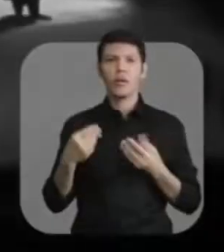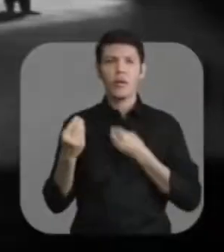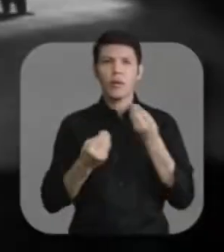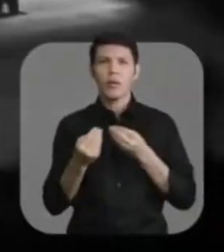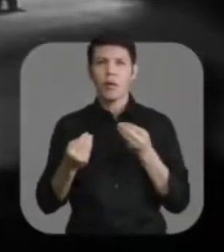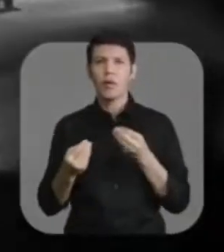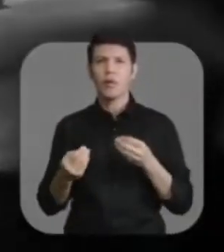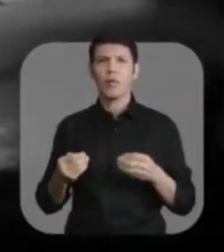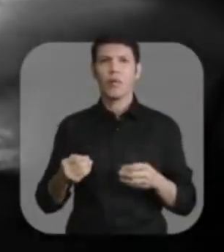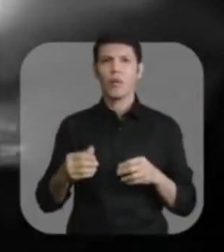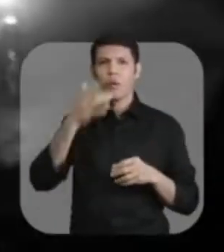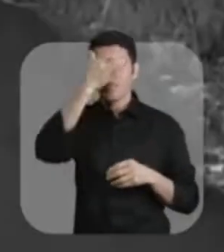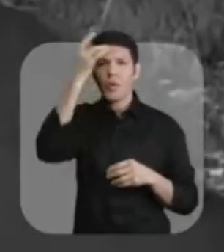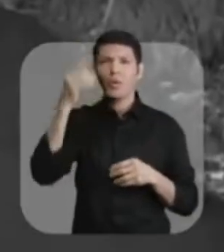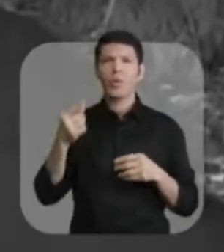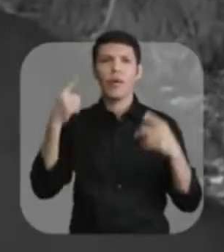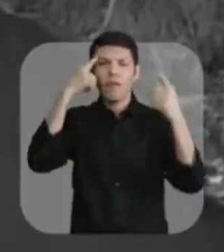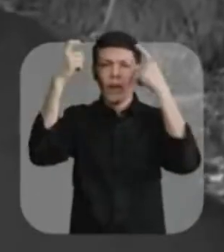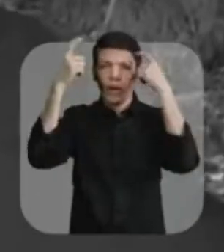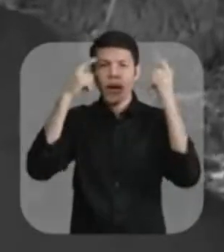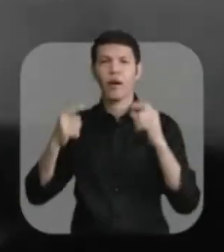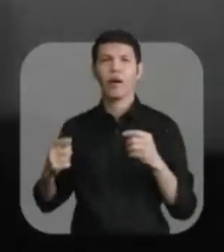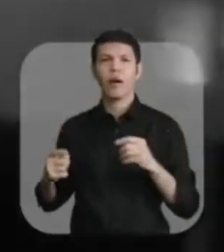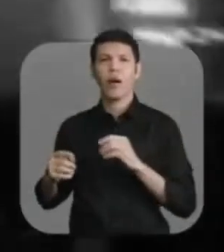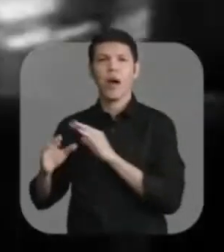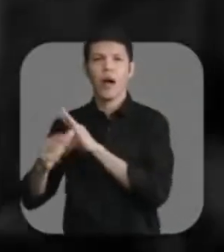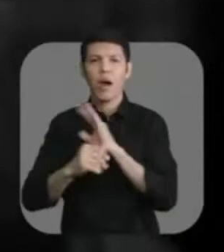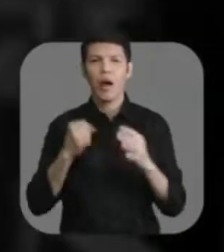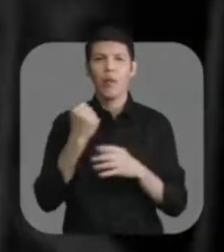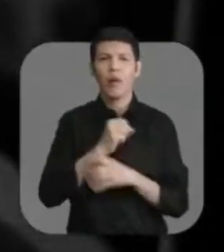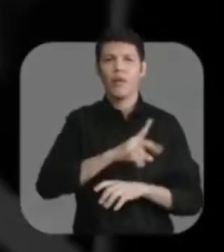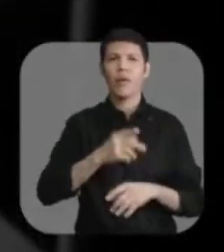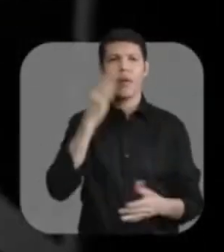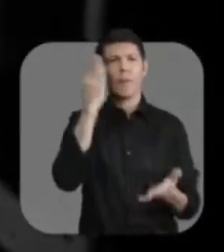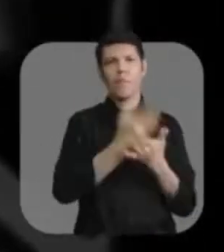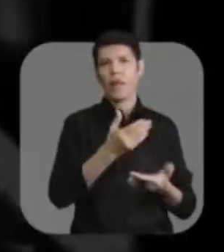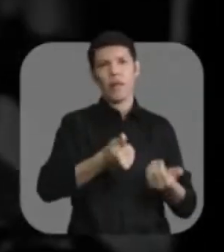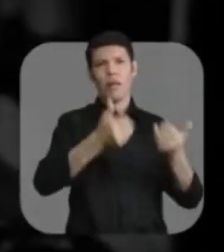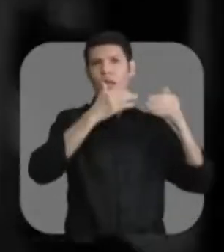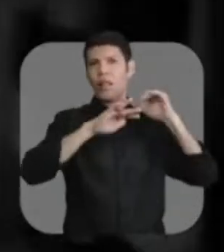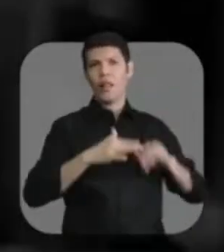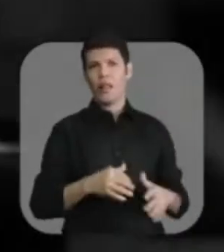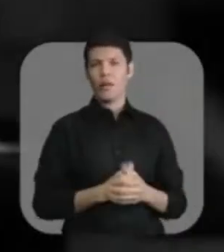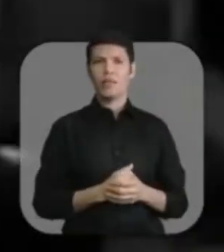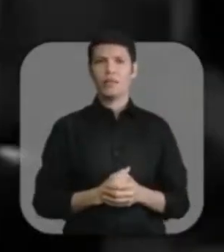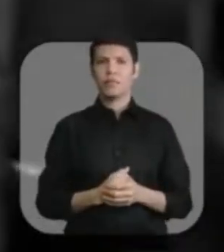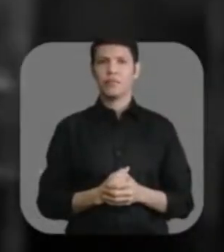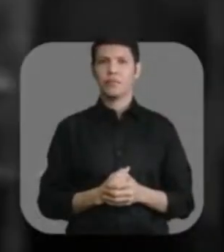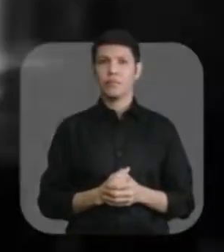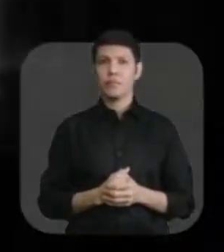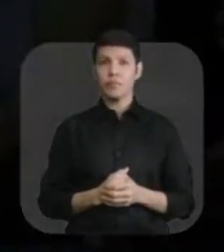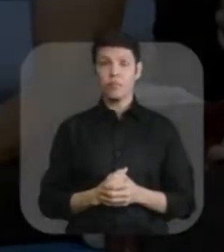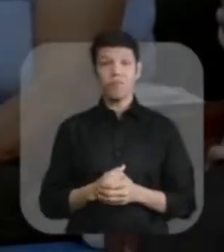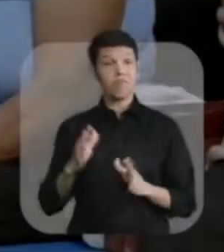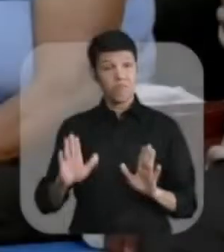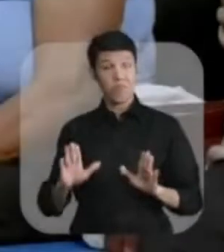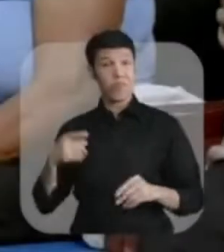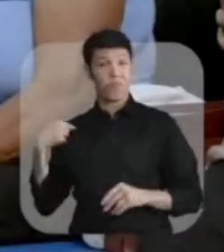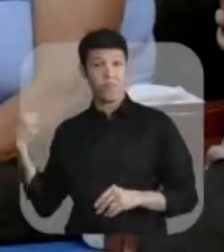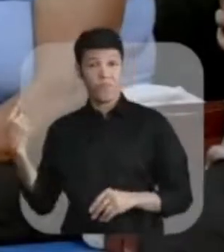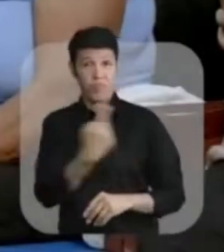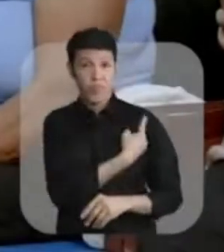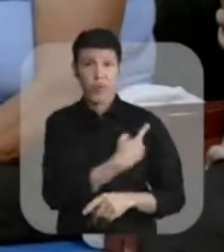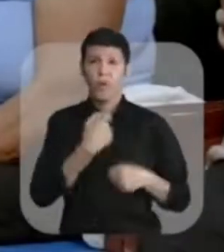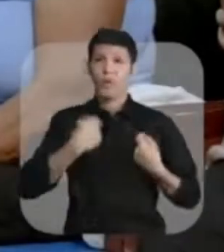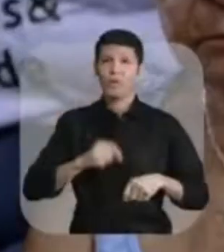flagrante. Enquanto a segurança fecha, o crime funciona 24 horas. Chega de atraso. Nós